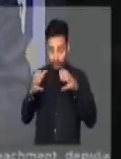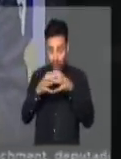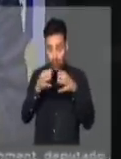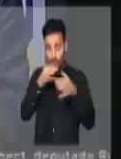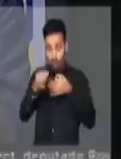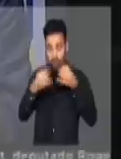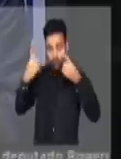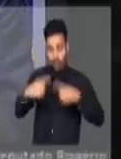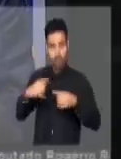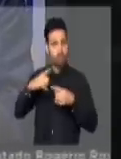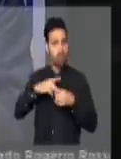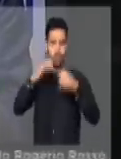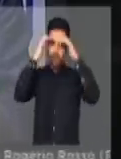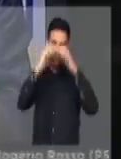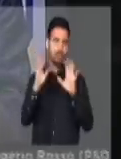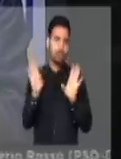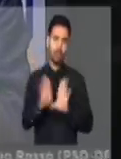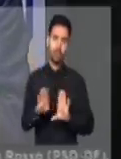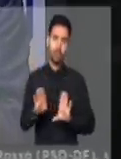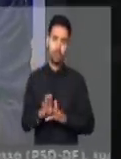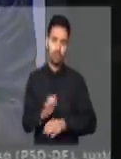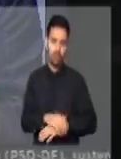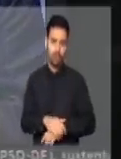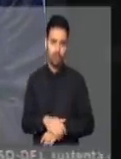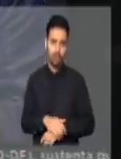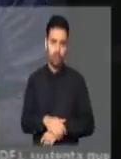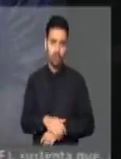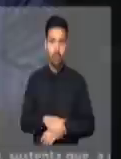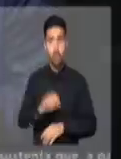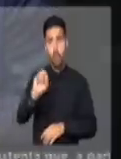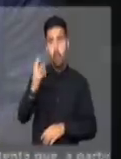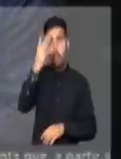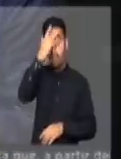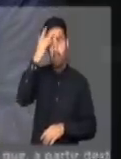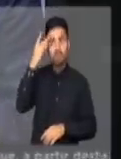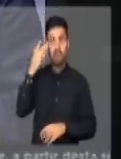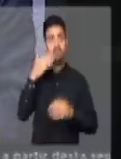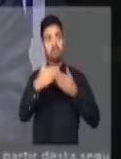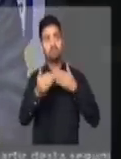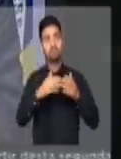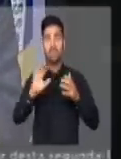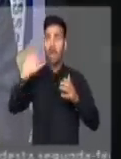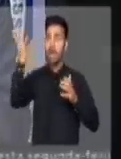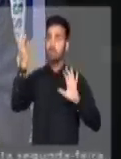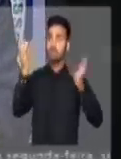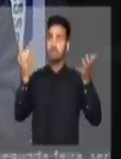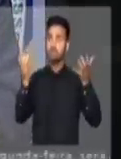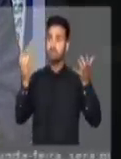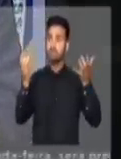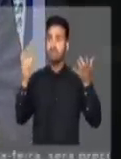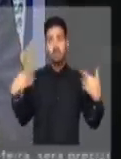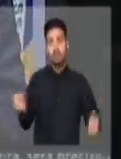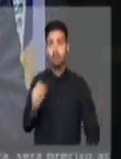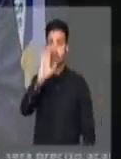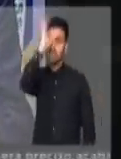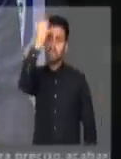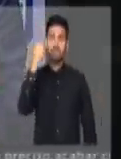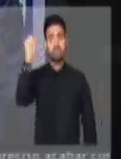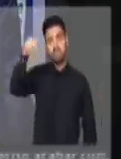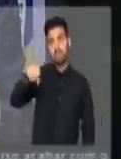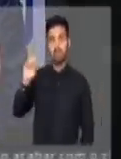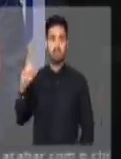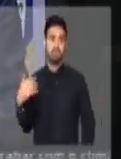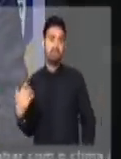Mas isso não quer dizer que alguém adotou um critério aleatório, de ocasião, para que o nosso partido decidisse dar o